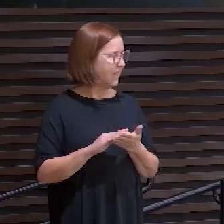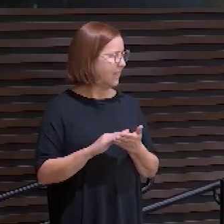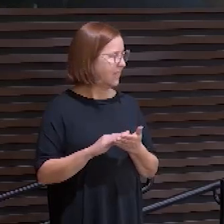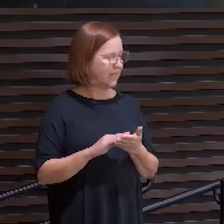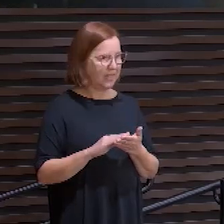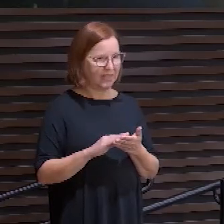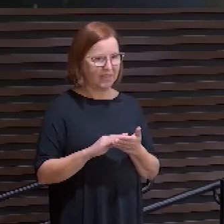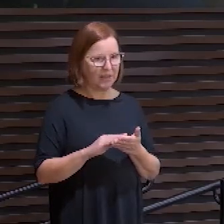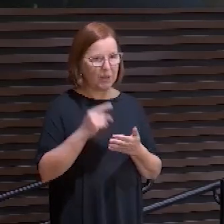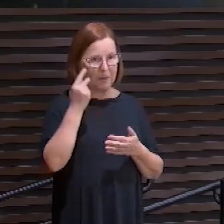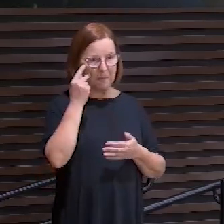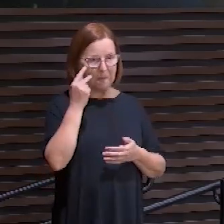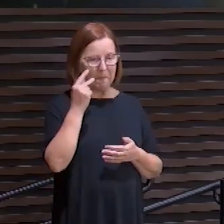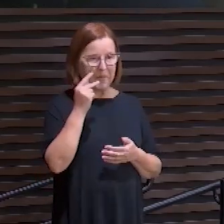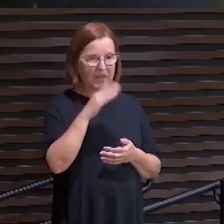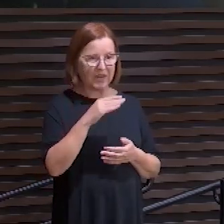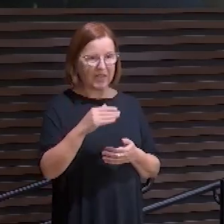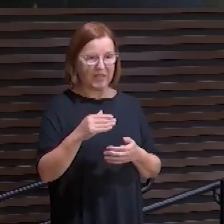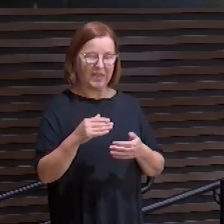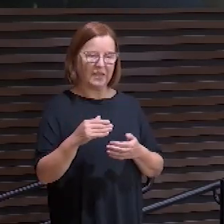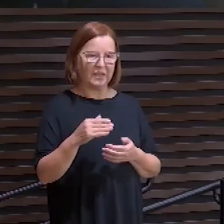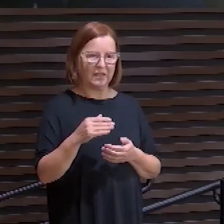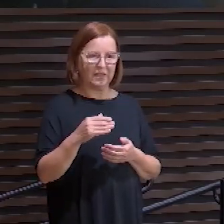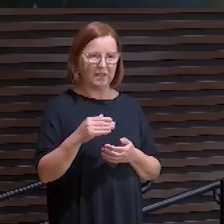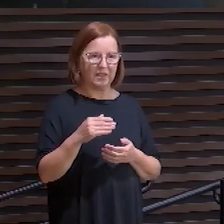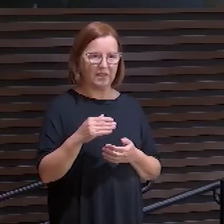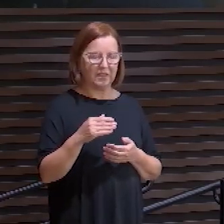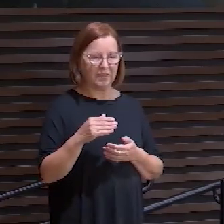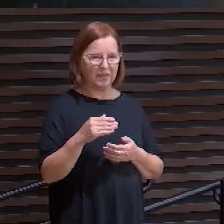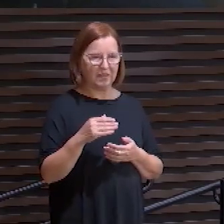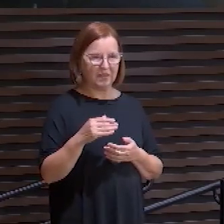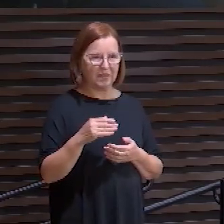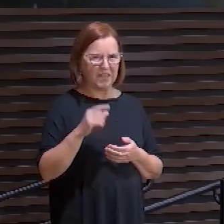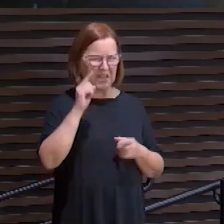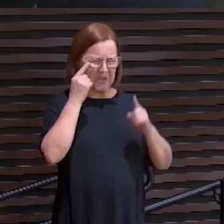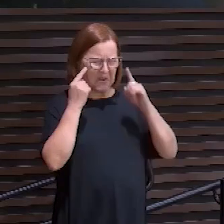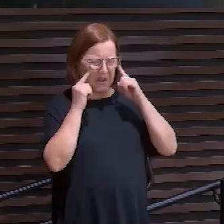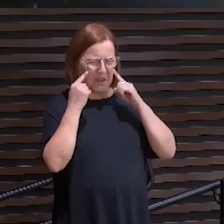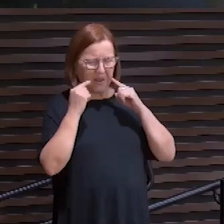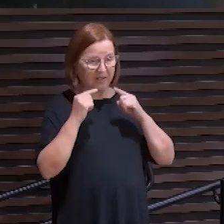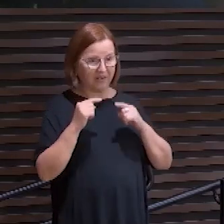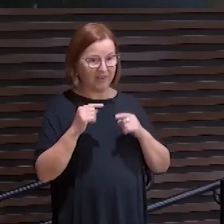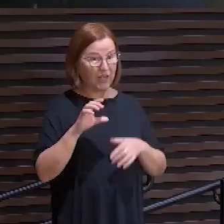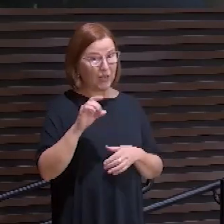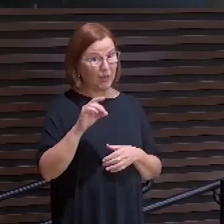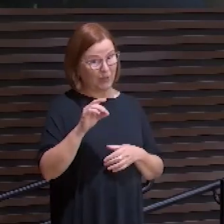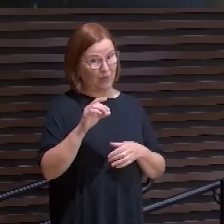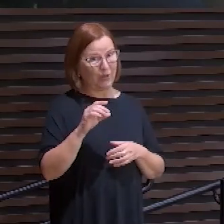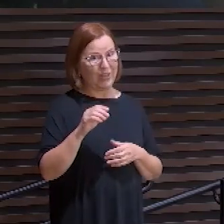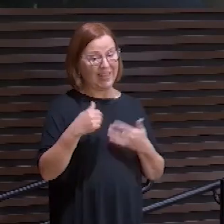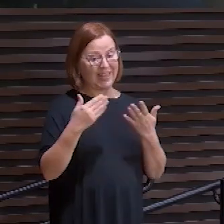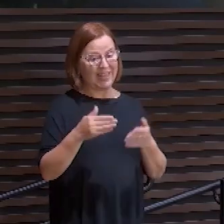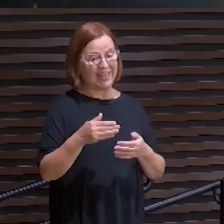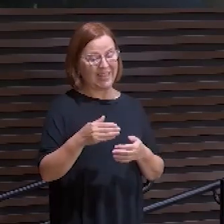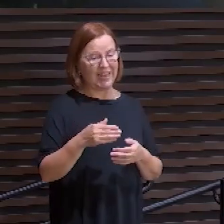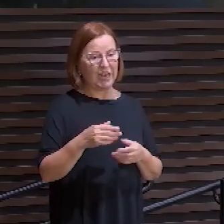E apenas o que for bom para ela se pedir